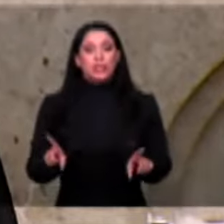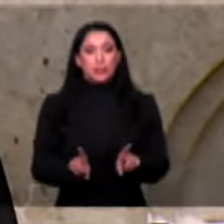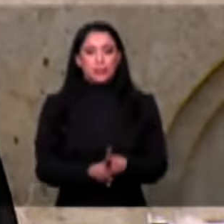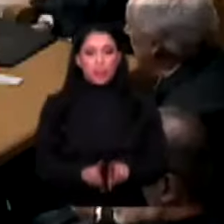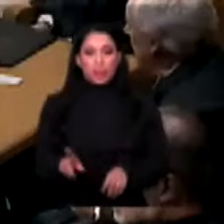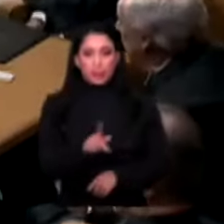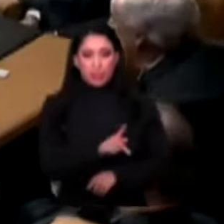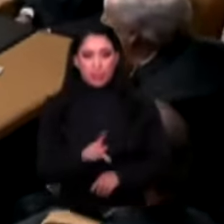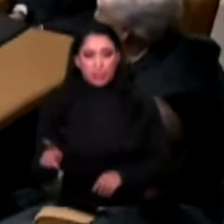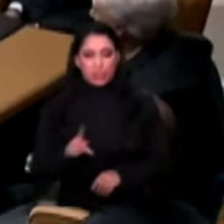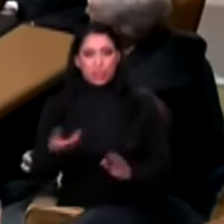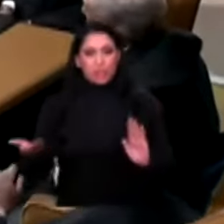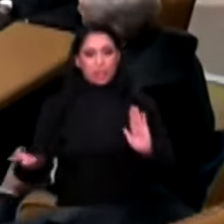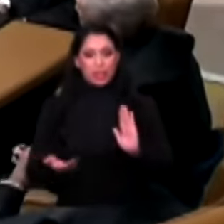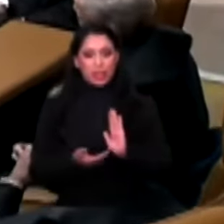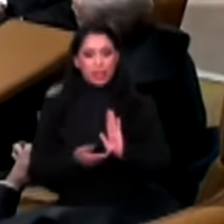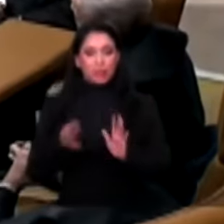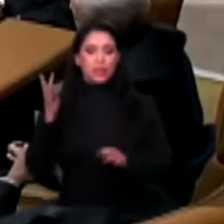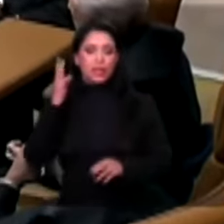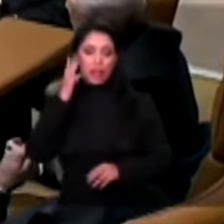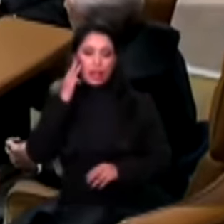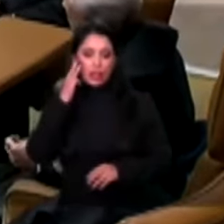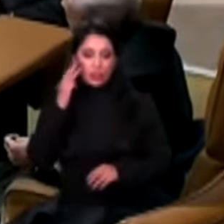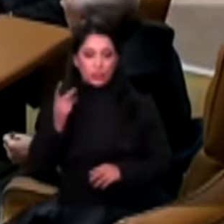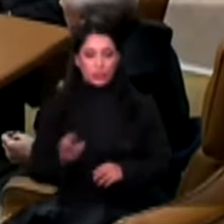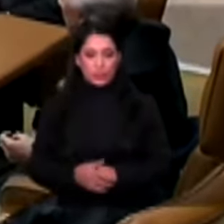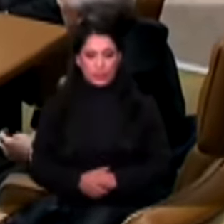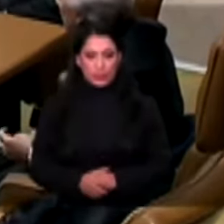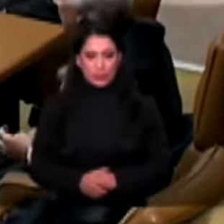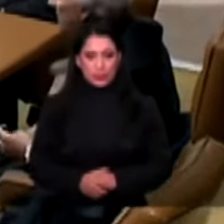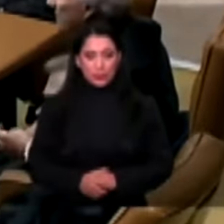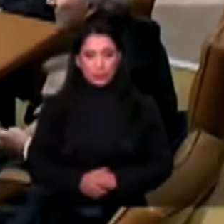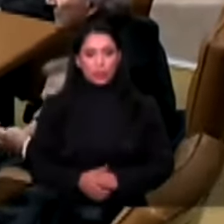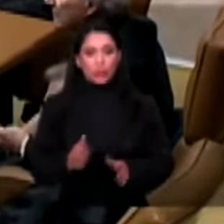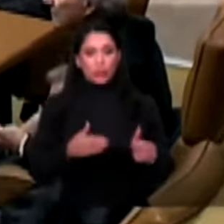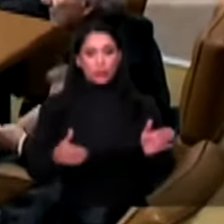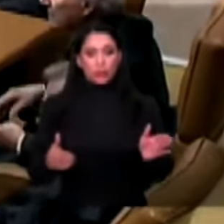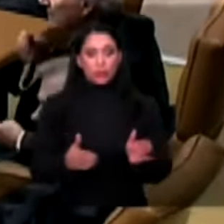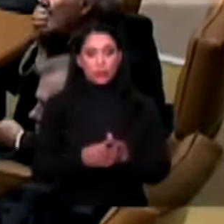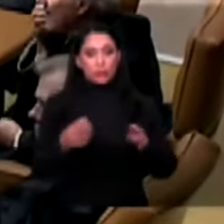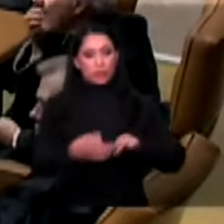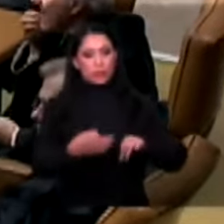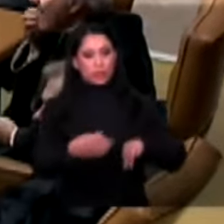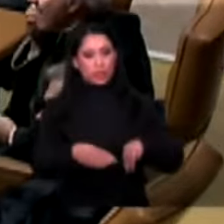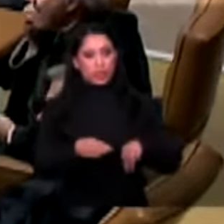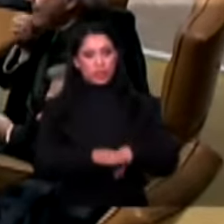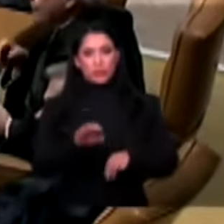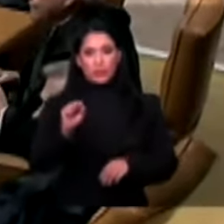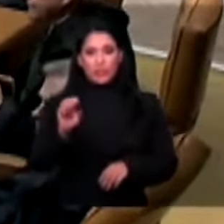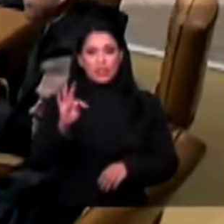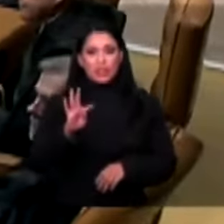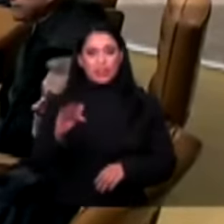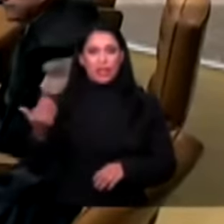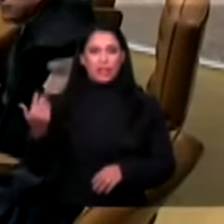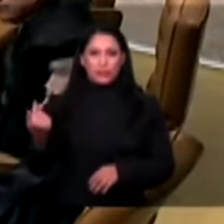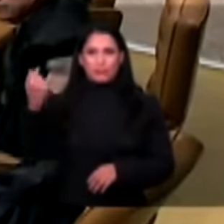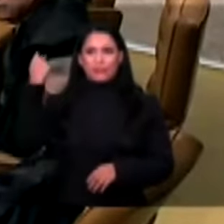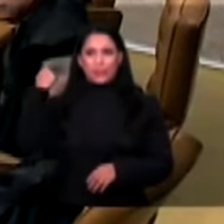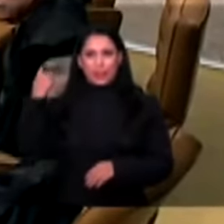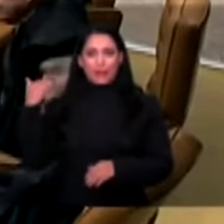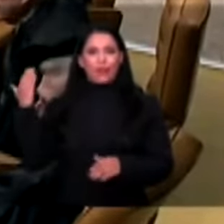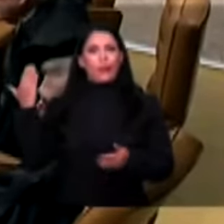Deputados, deputado federal Arthur Lima. Senhores ministros do Supremo Tribunal Federal, de hoje e sempre,